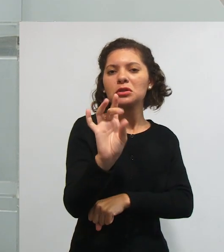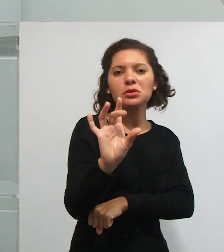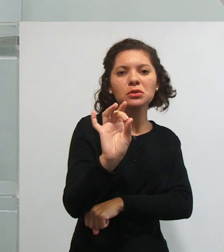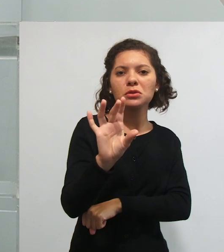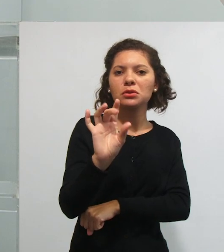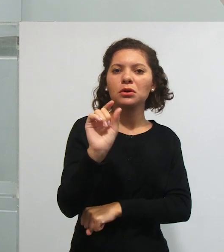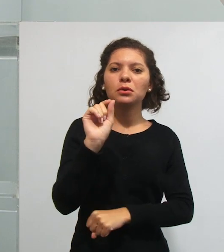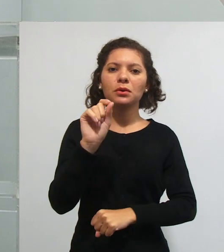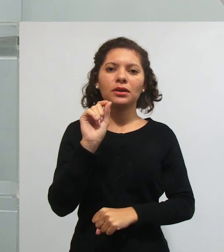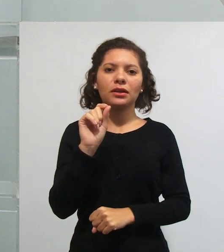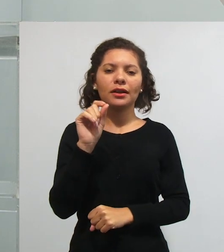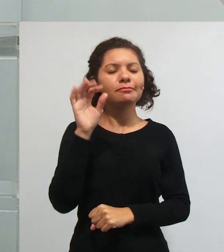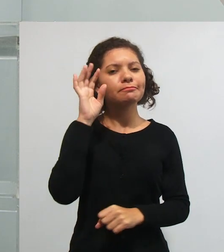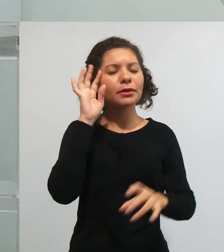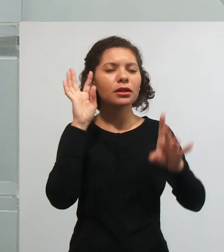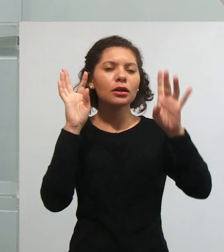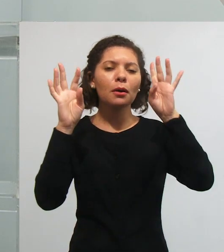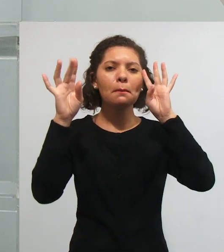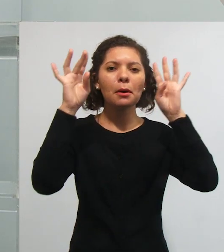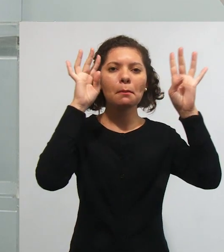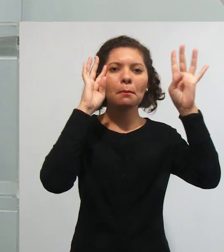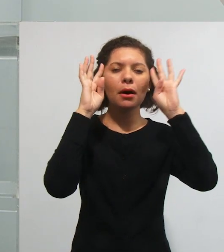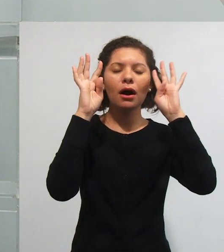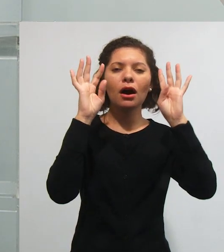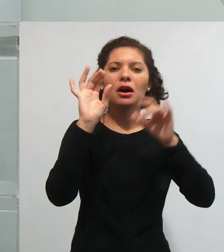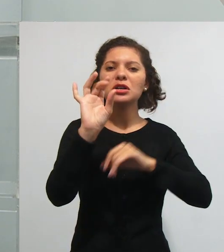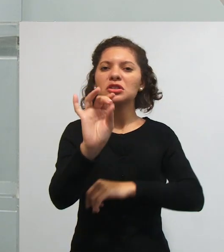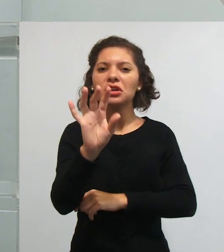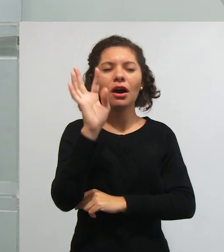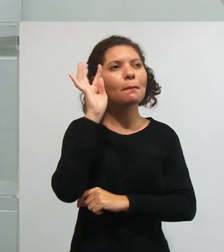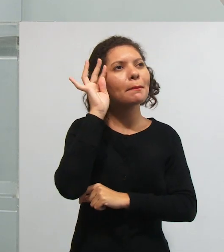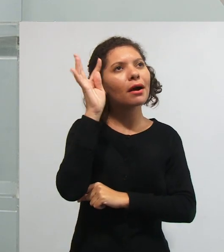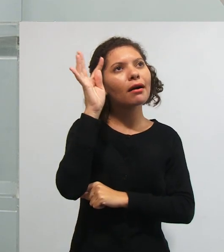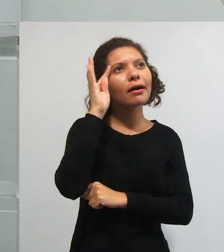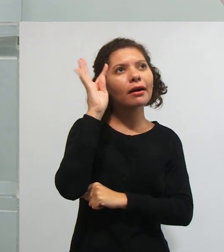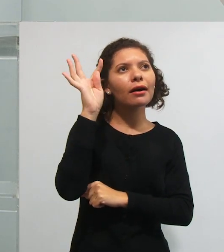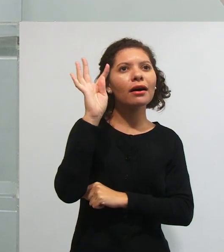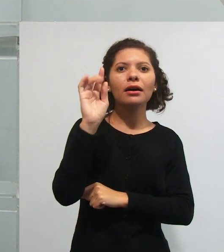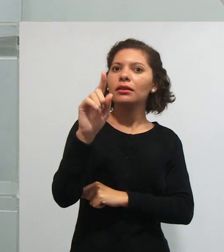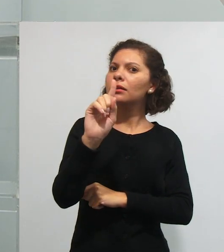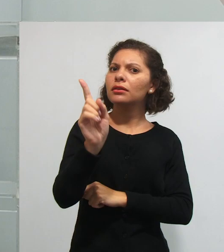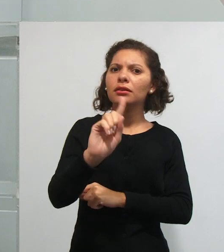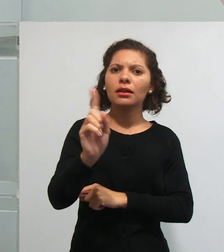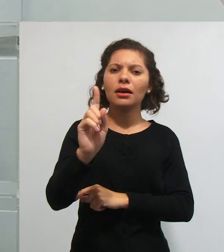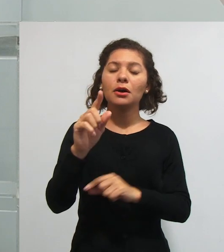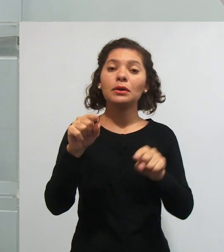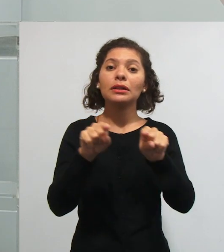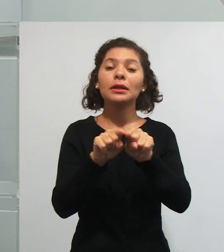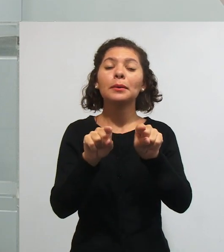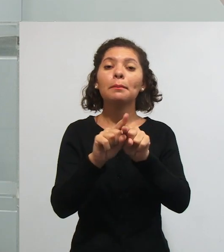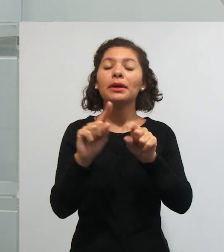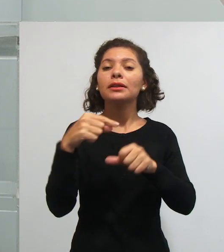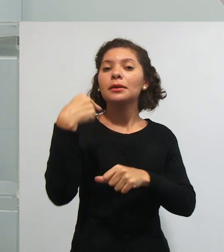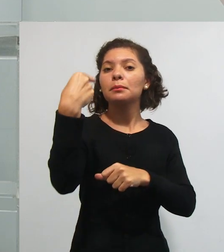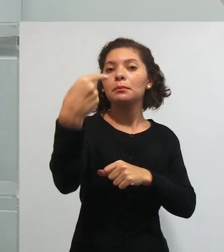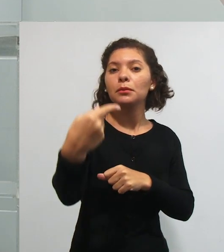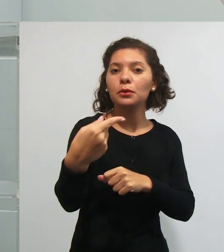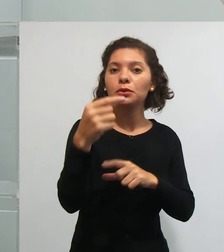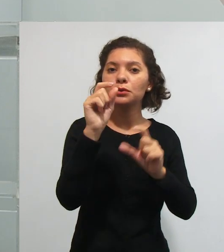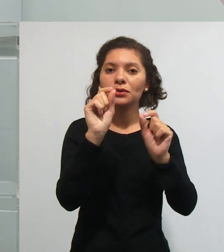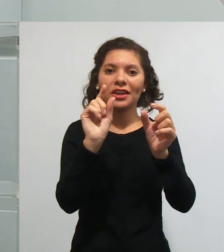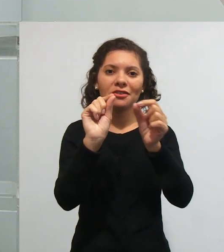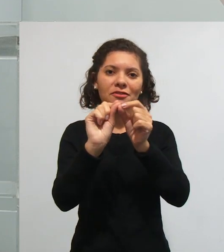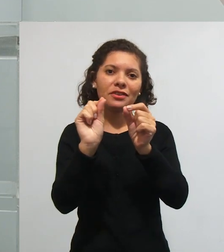às reflexões teóricas, mas ela parte das reflexões teóricas, porque ela possui reflexões teóricas, e